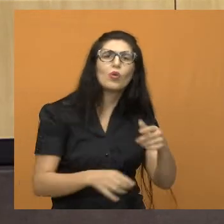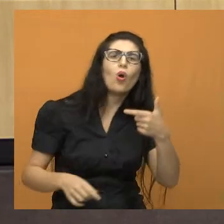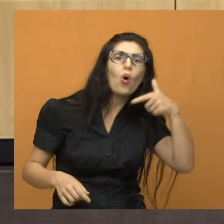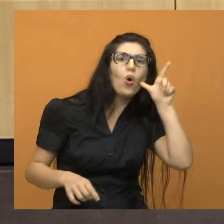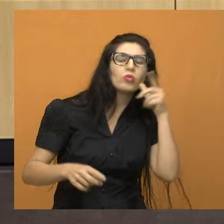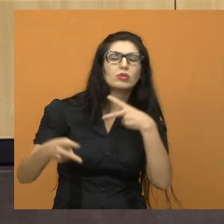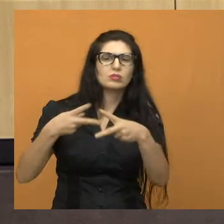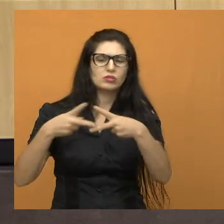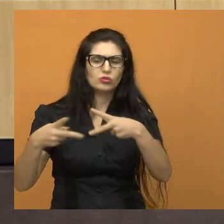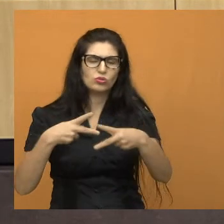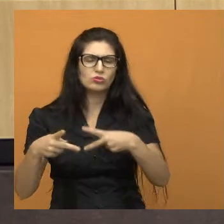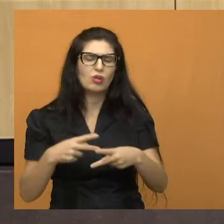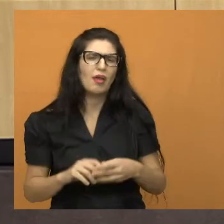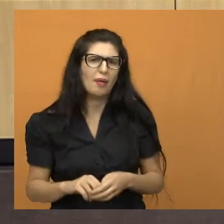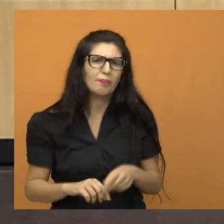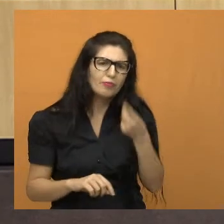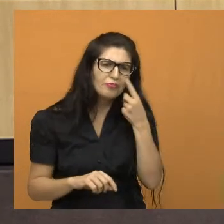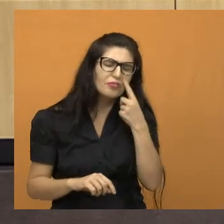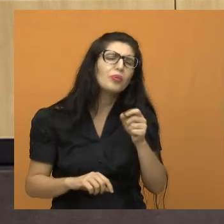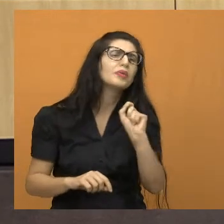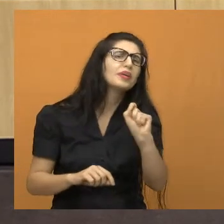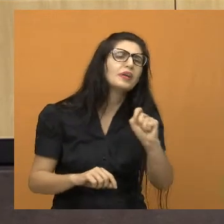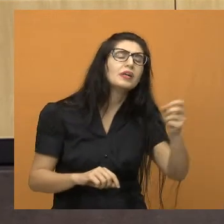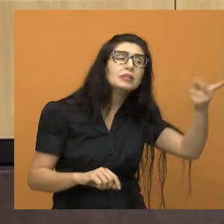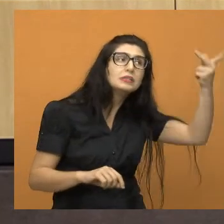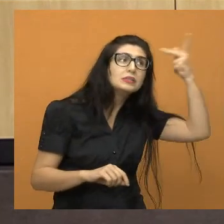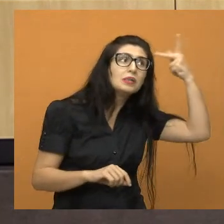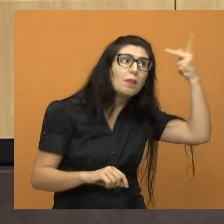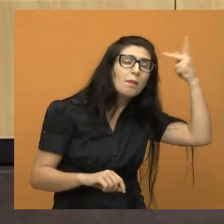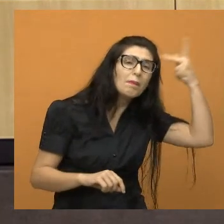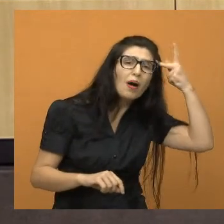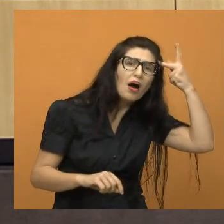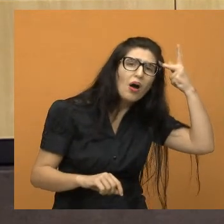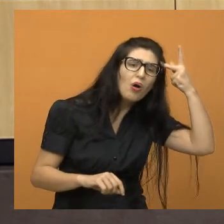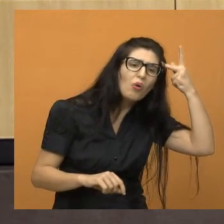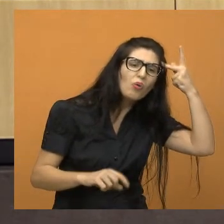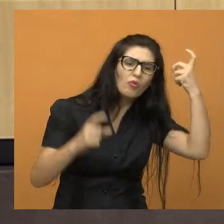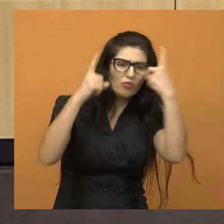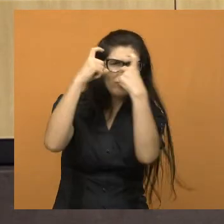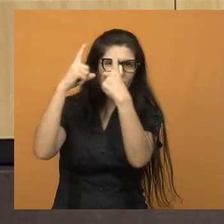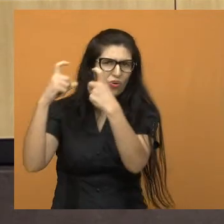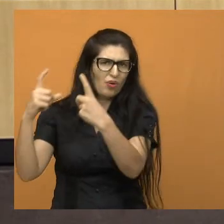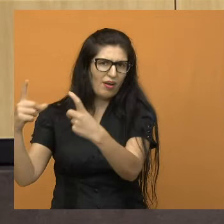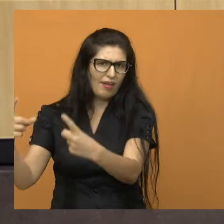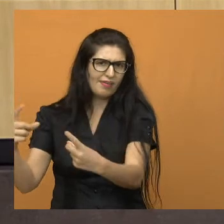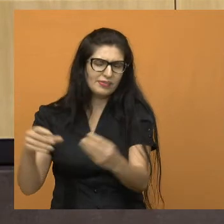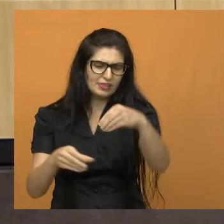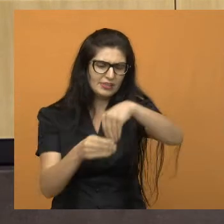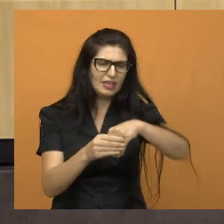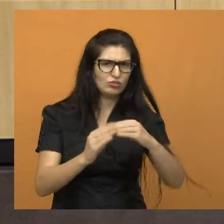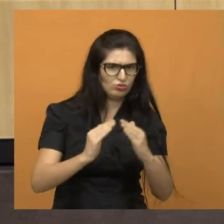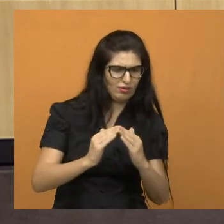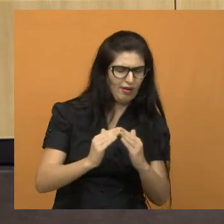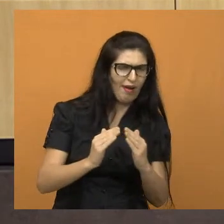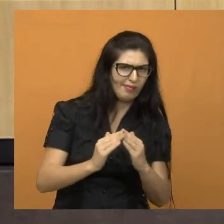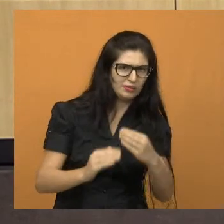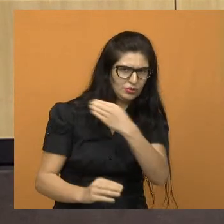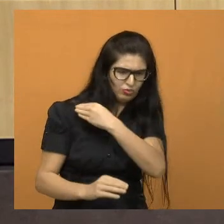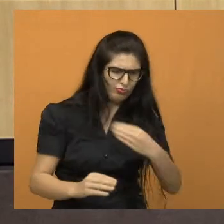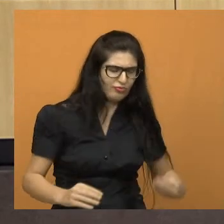que em São Paulo, Patrícia, a violência doméstica, a estatística, né, do governo, é